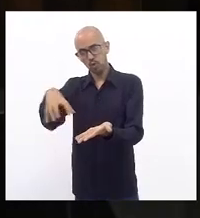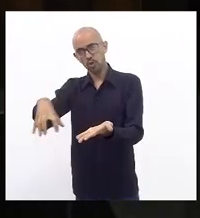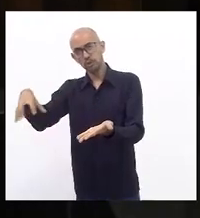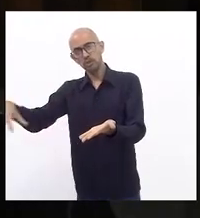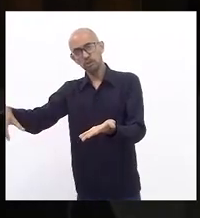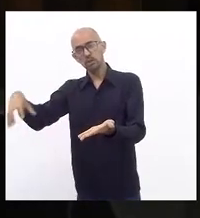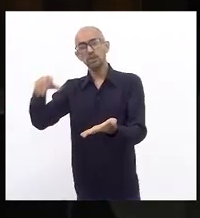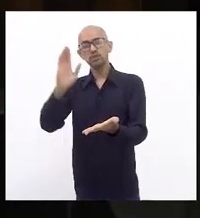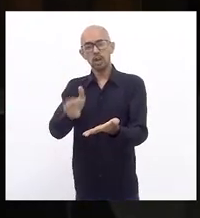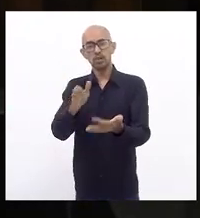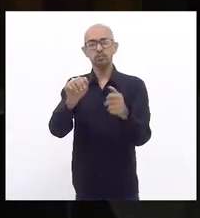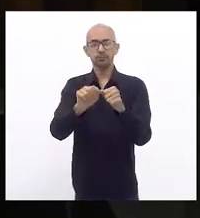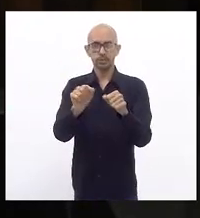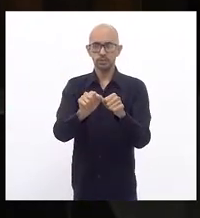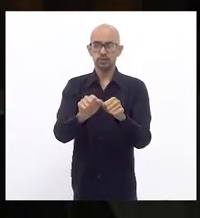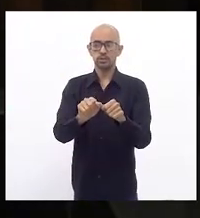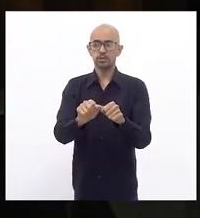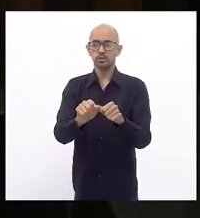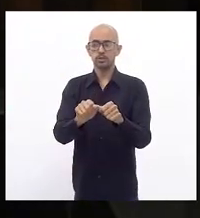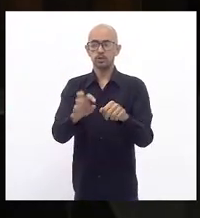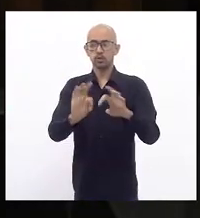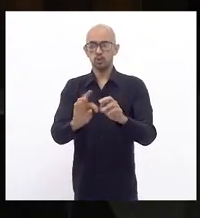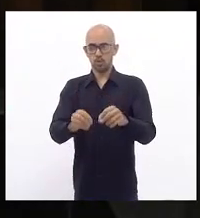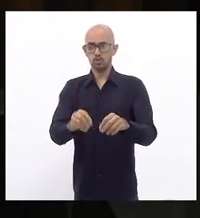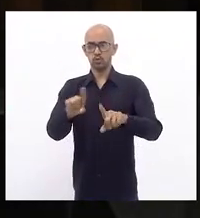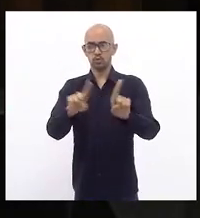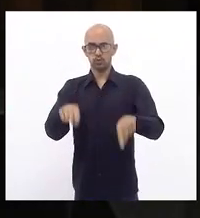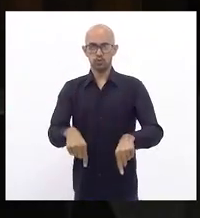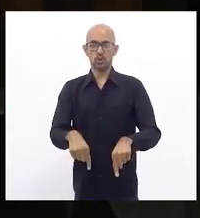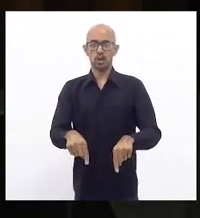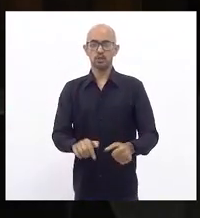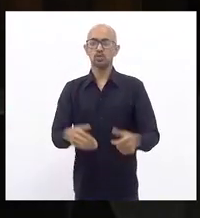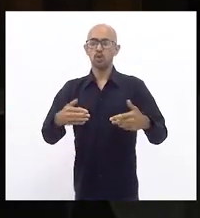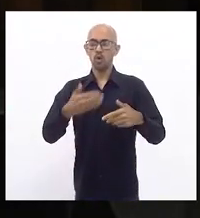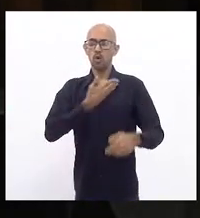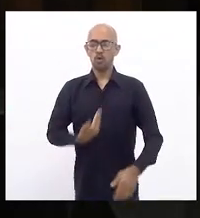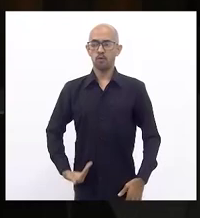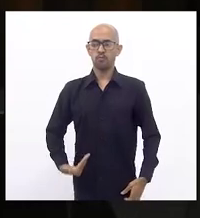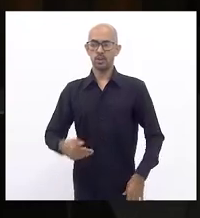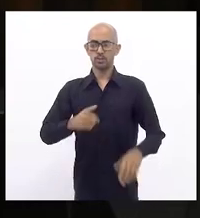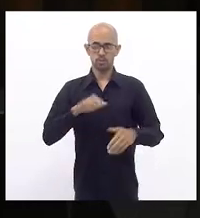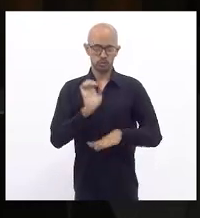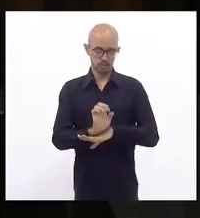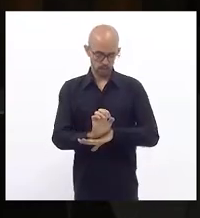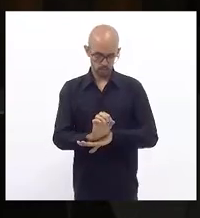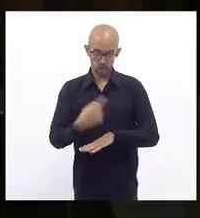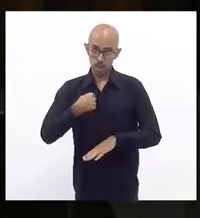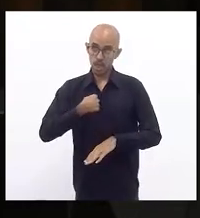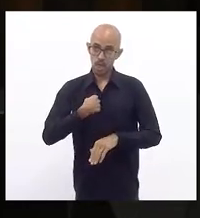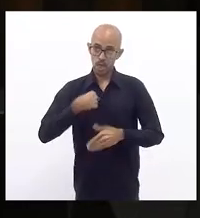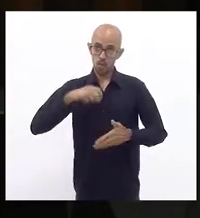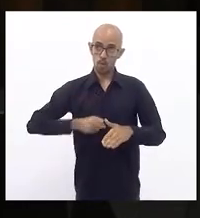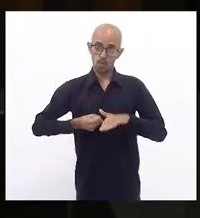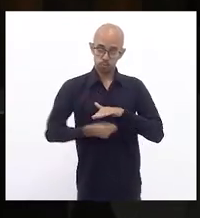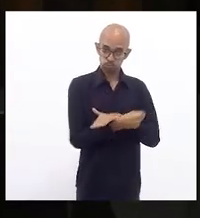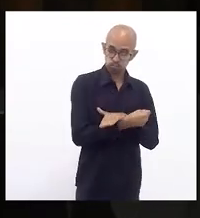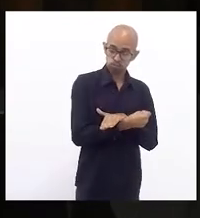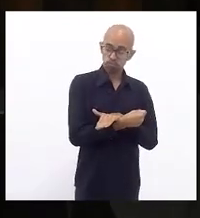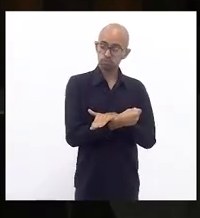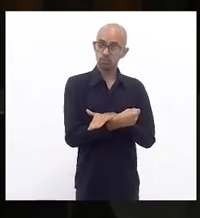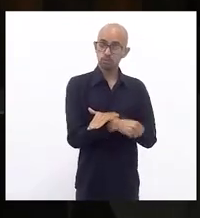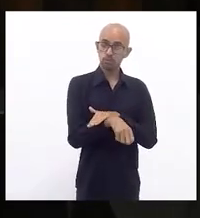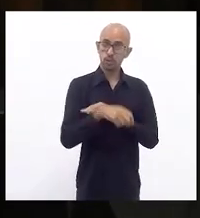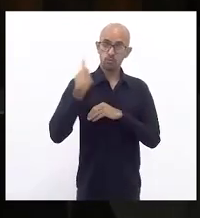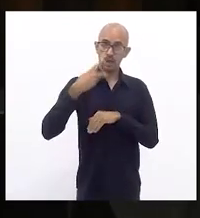fez todos os servidores, o governo do Estado. Eu me elegi vereador